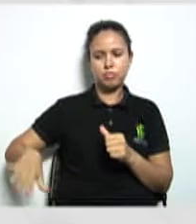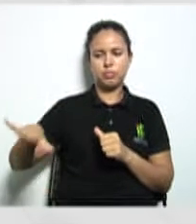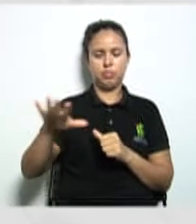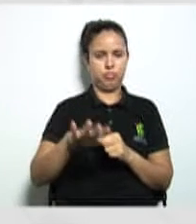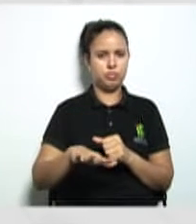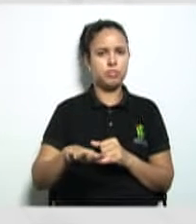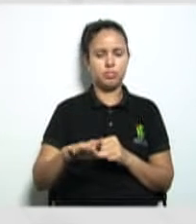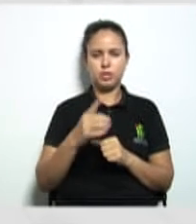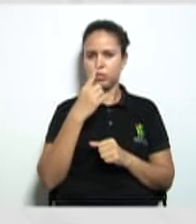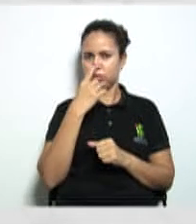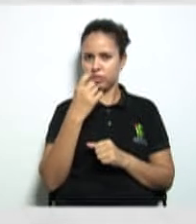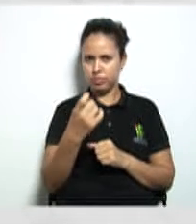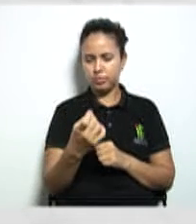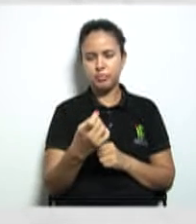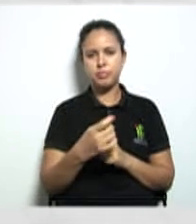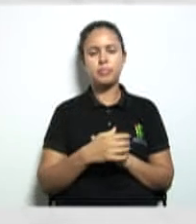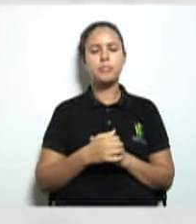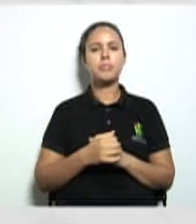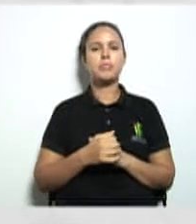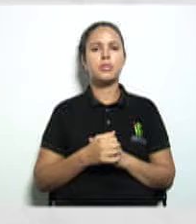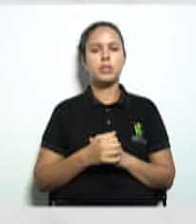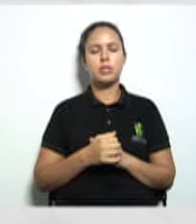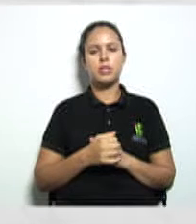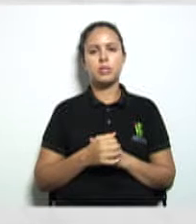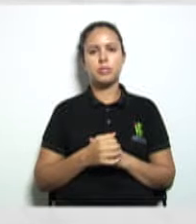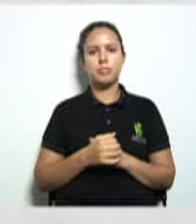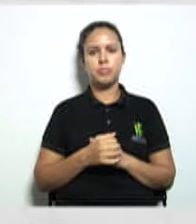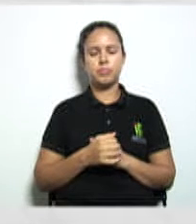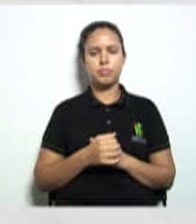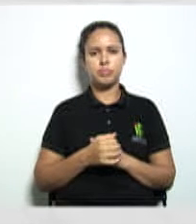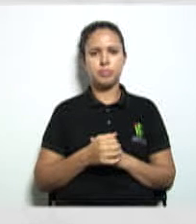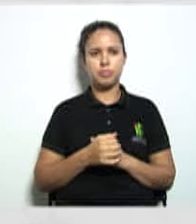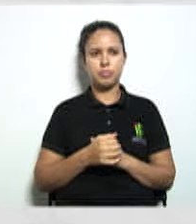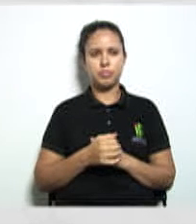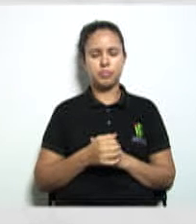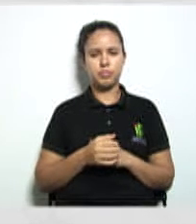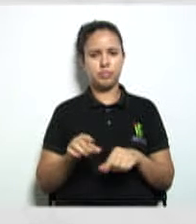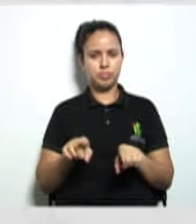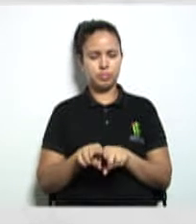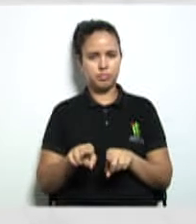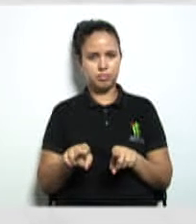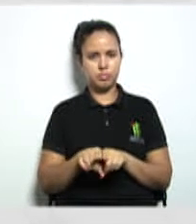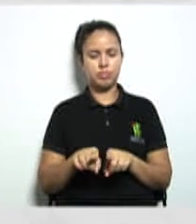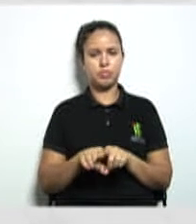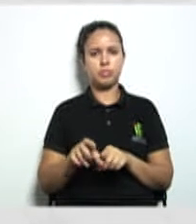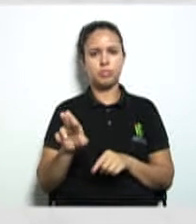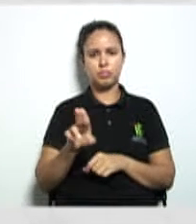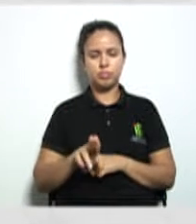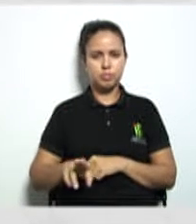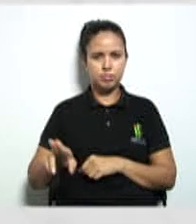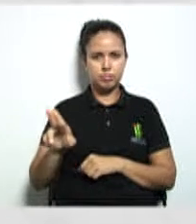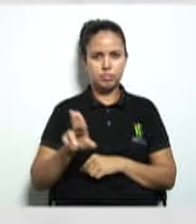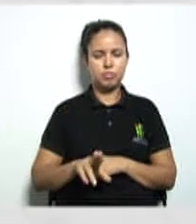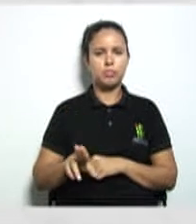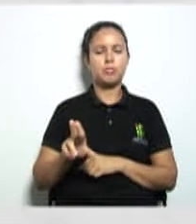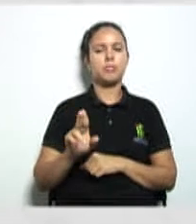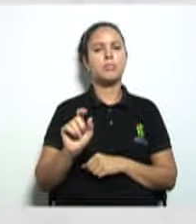a monetização da produção de serviços gere novas riquezas local